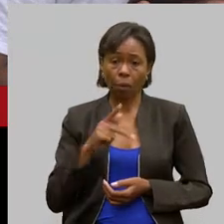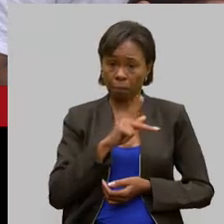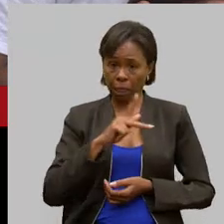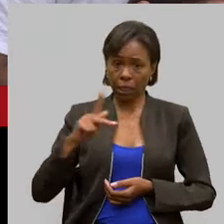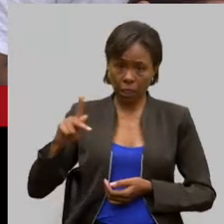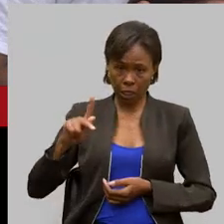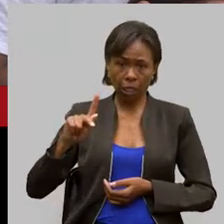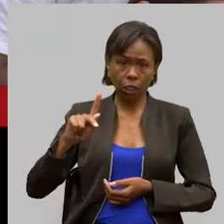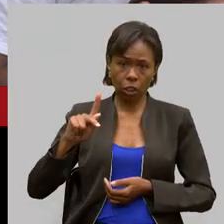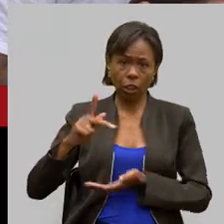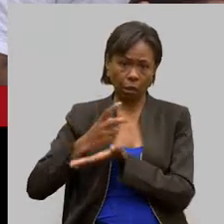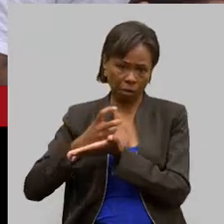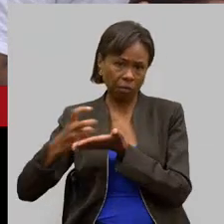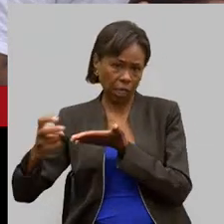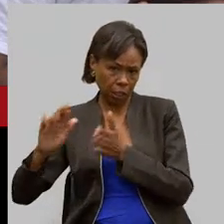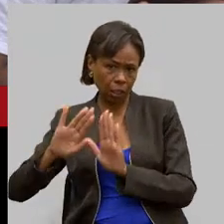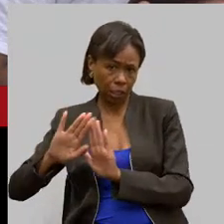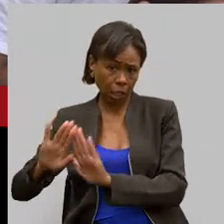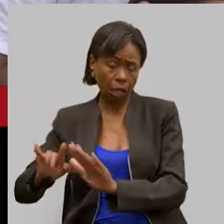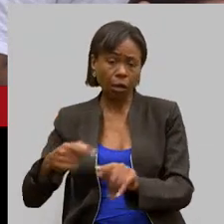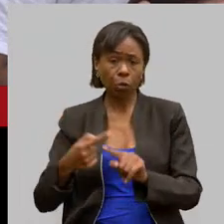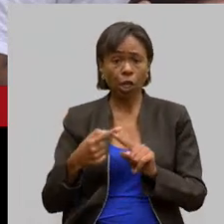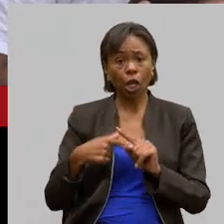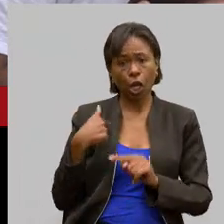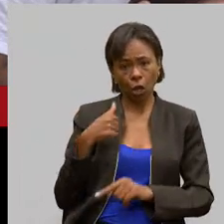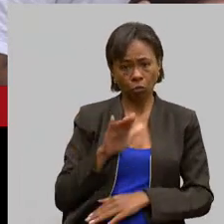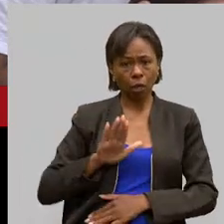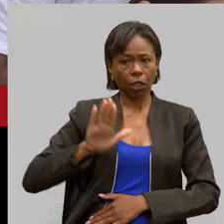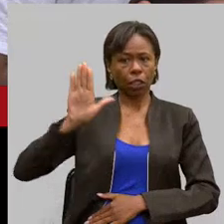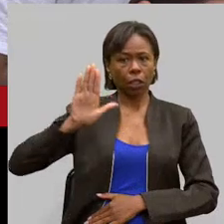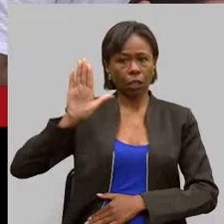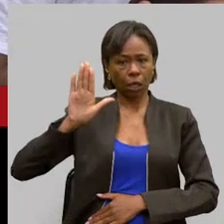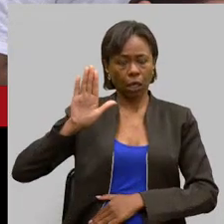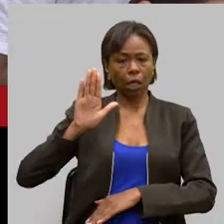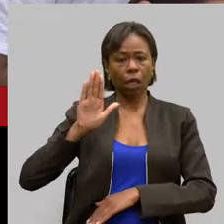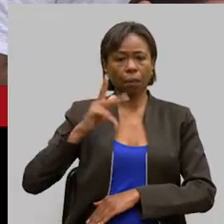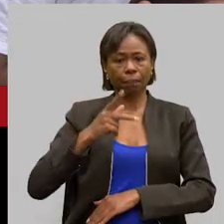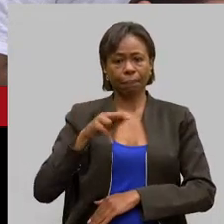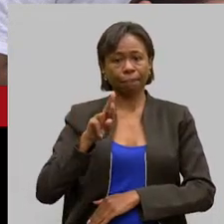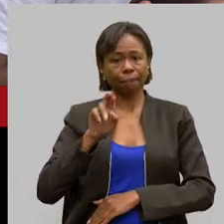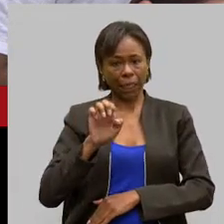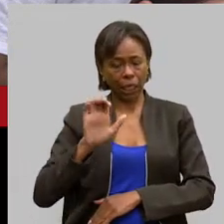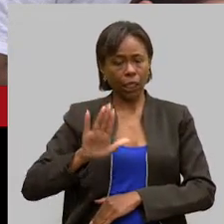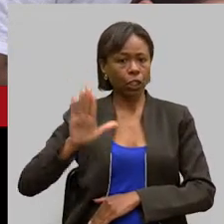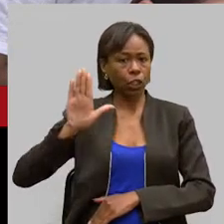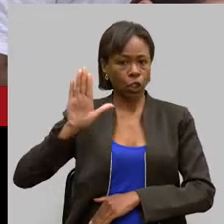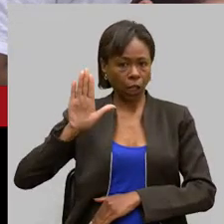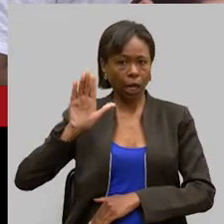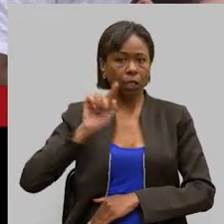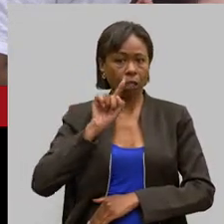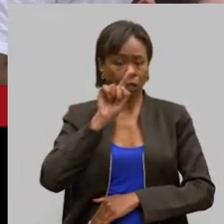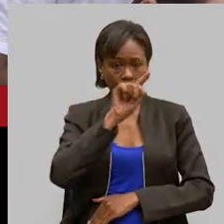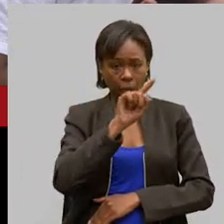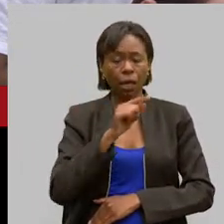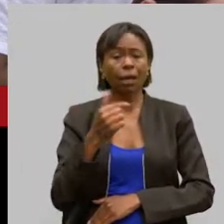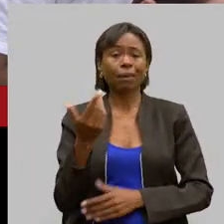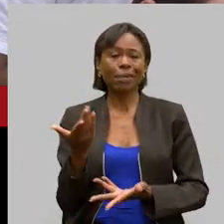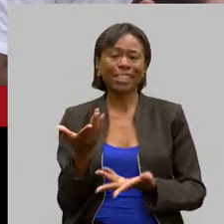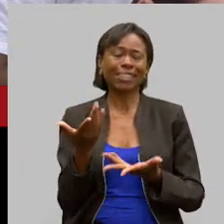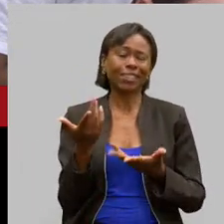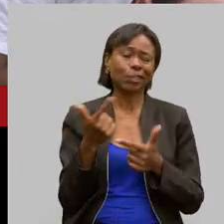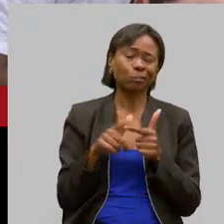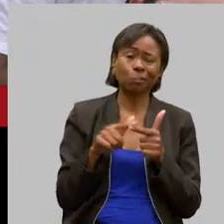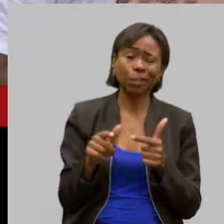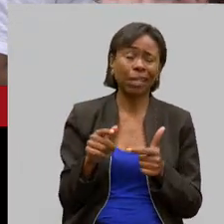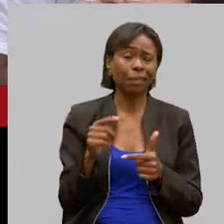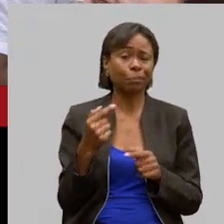pré-candidata lá né Eh por isso que eu falei que nós temos enfrentado muitas situações eu sou funcionária pública tô sendo